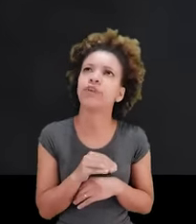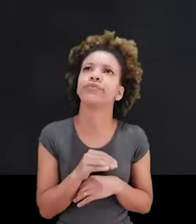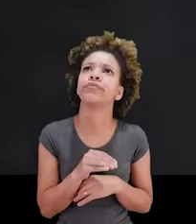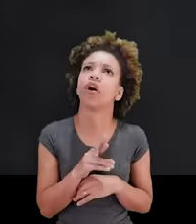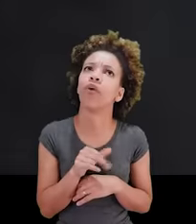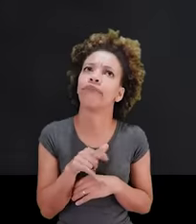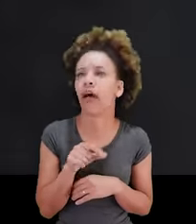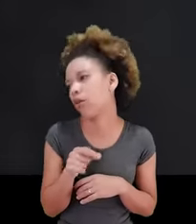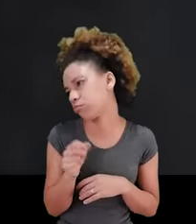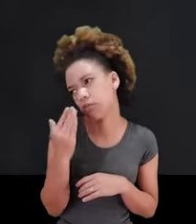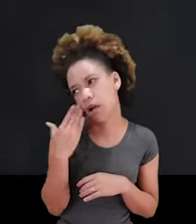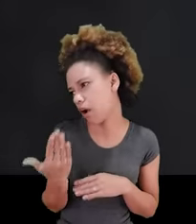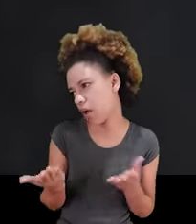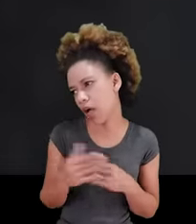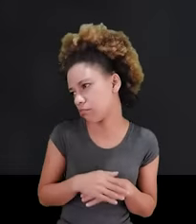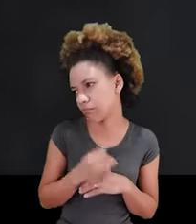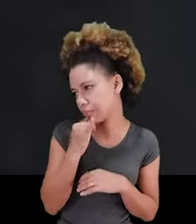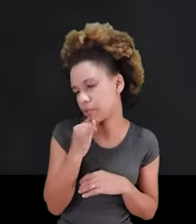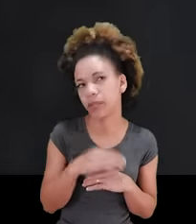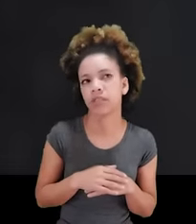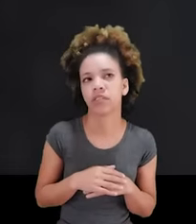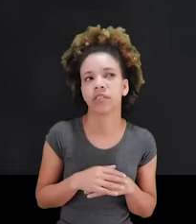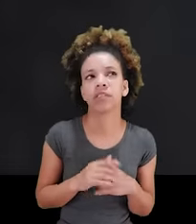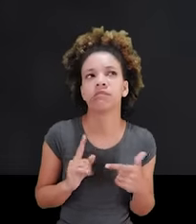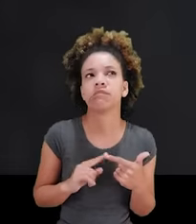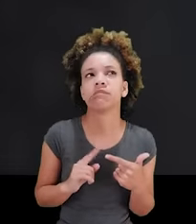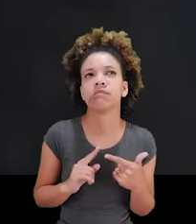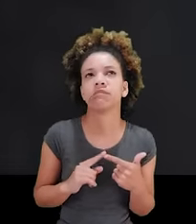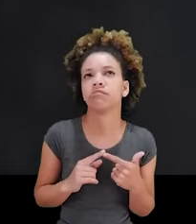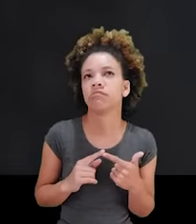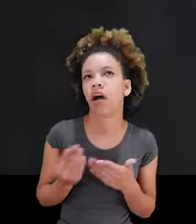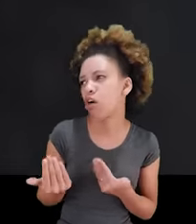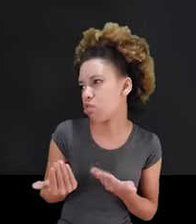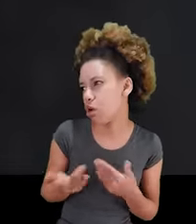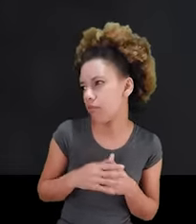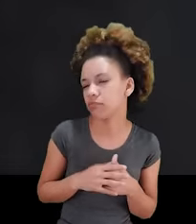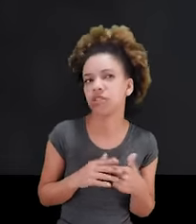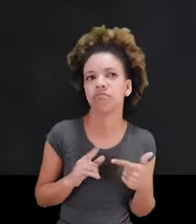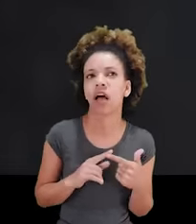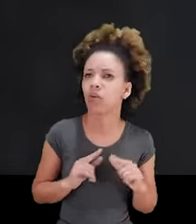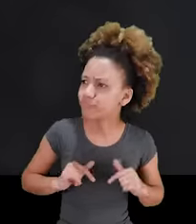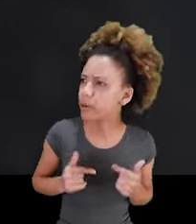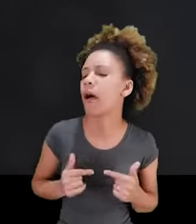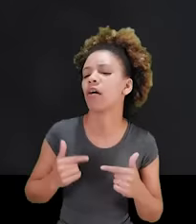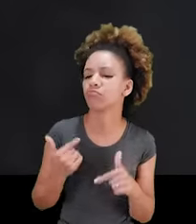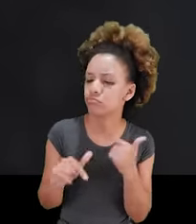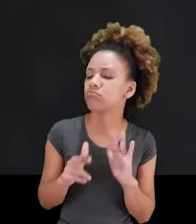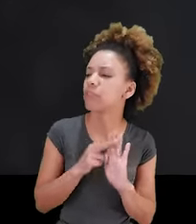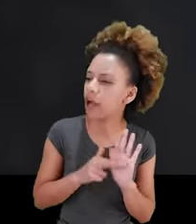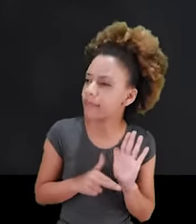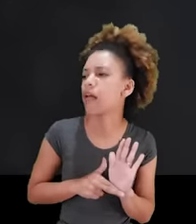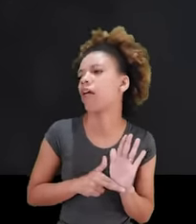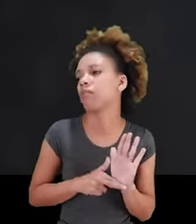Cristiano Ronaldo, claramente, não é? Destacadíssimo. Ele representa, pá, coisas nobres, não é? A capacidade de trabalho, o esforço, a dedicação, a disciplina.